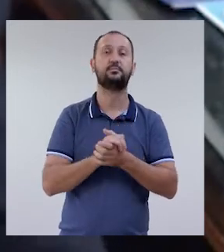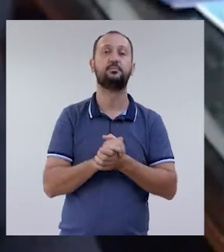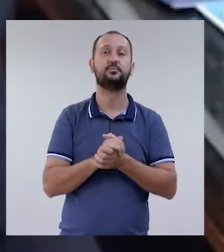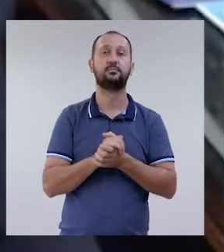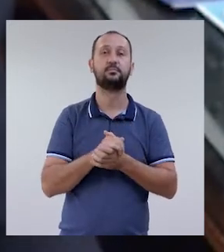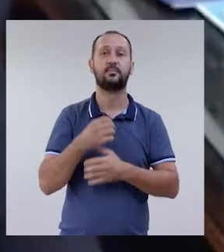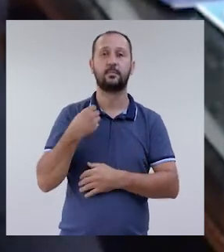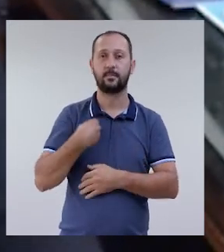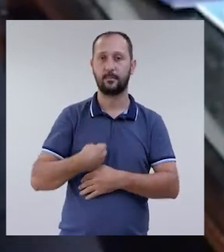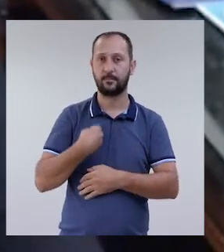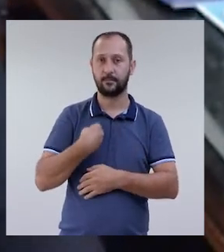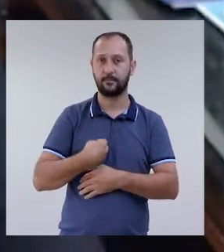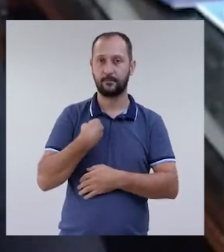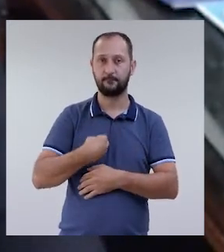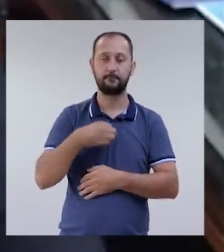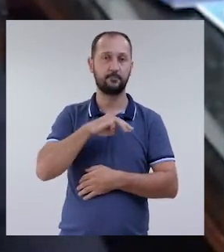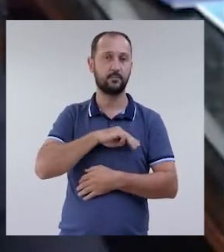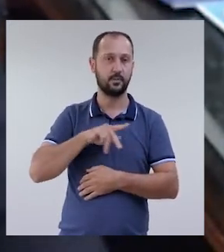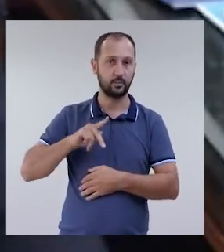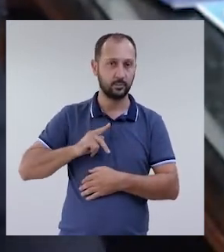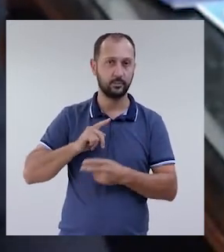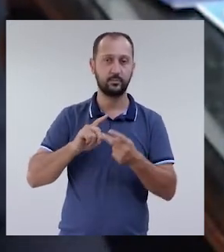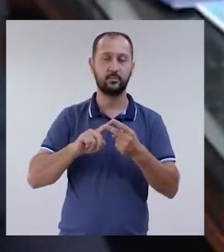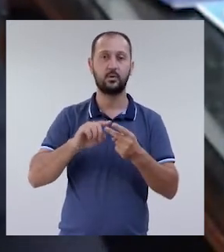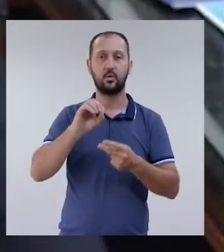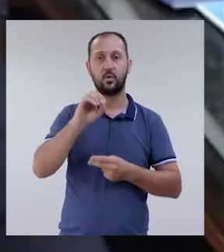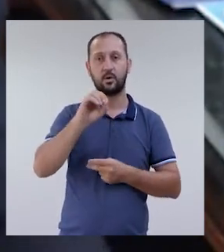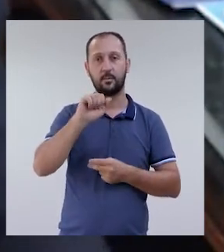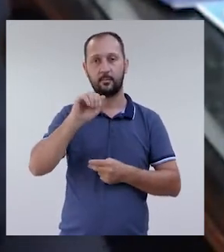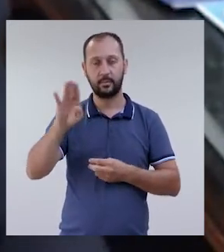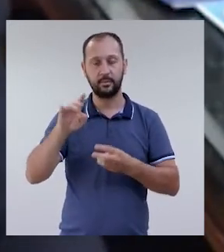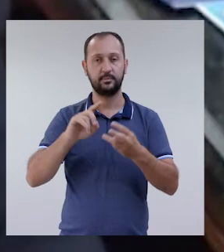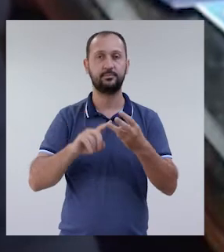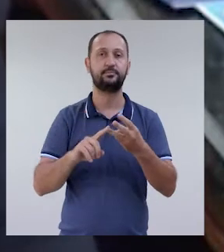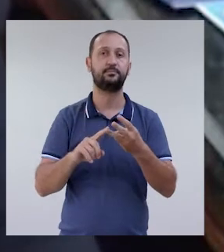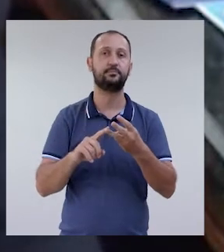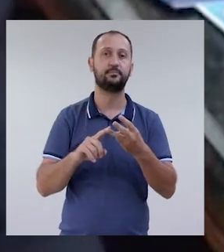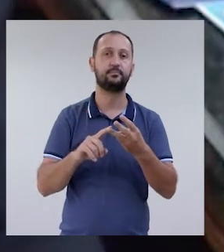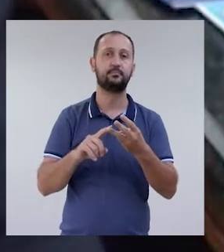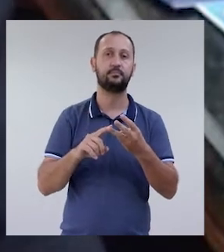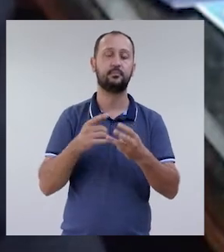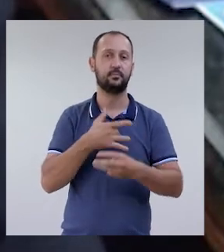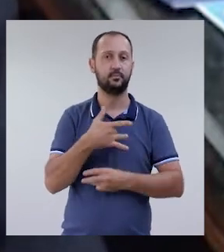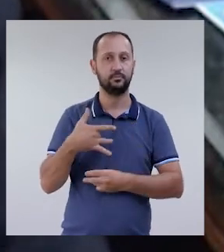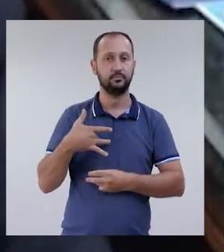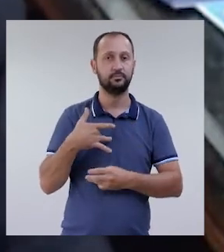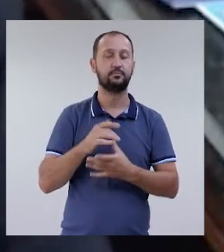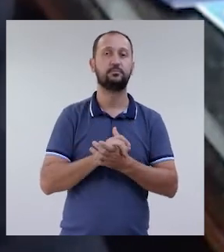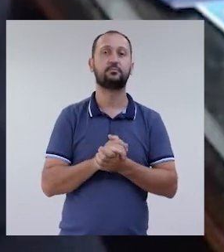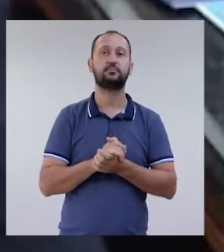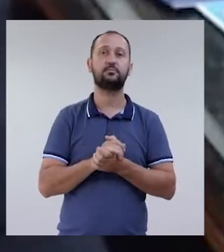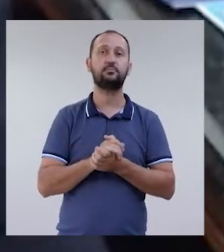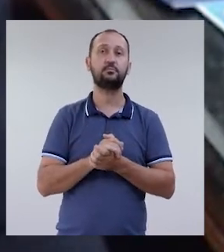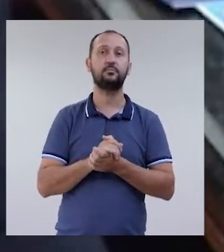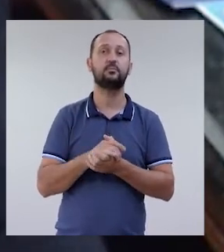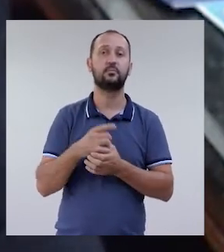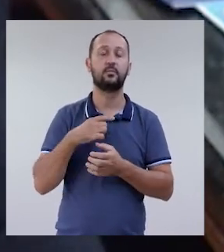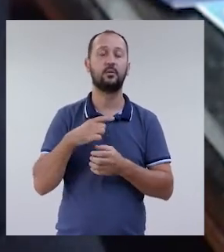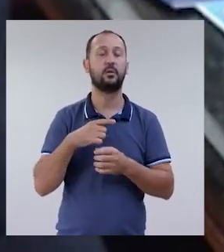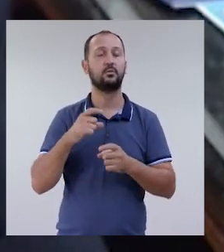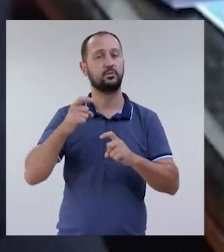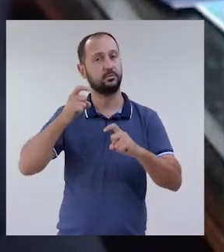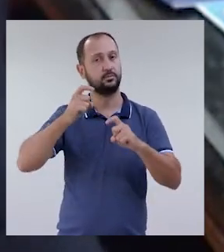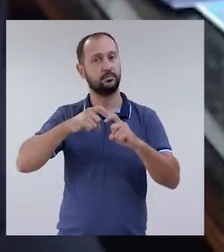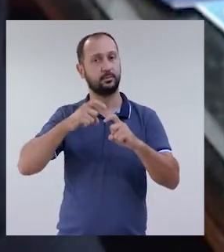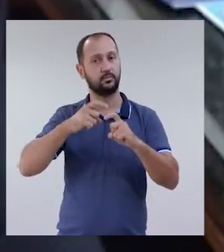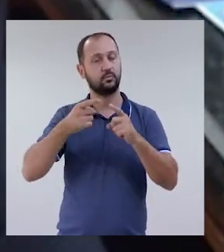Corregedoria, a participação do Ministério Público, da Ordem dos Advogados, da saúde, né? Os